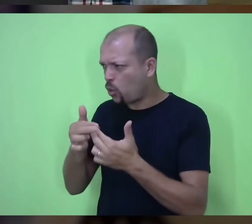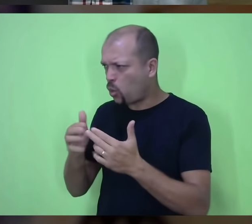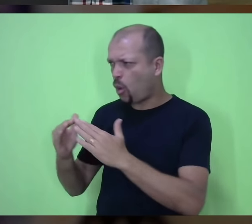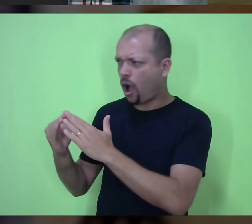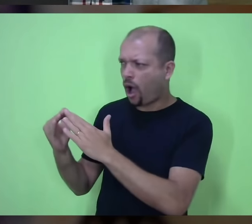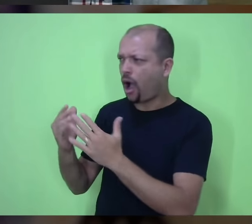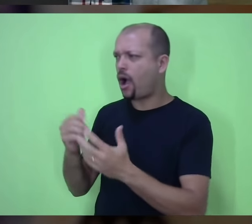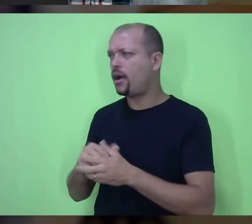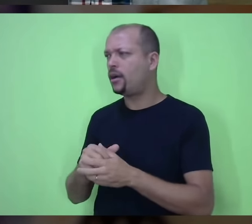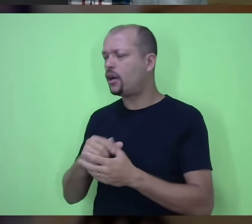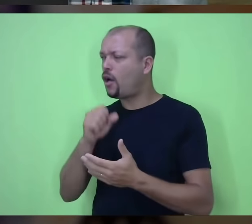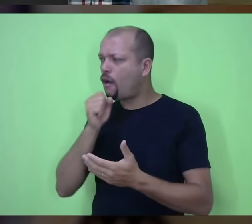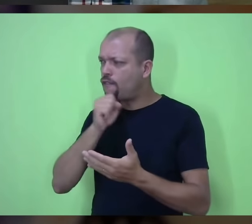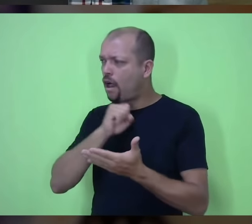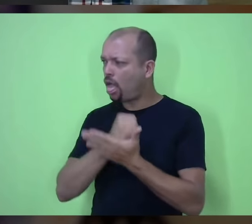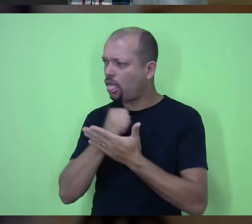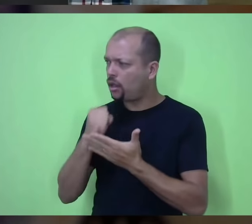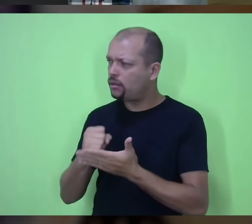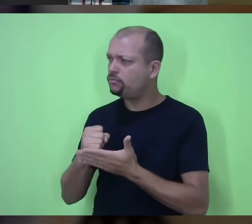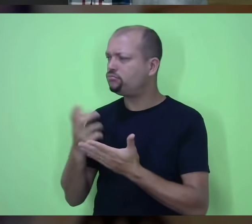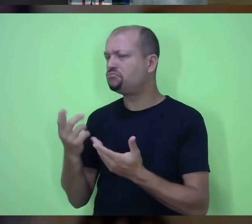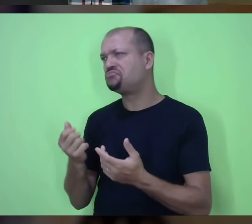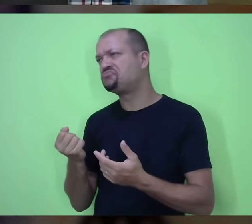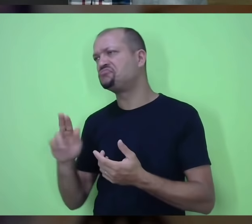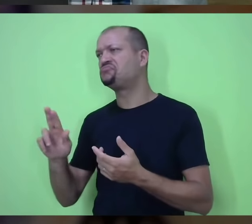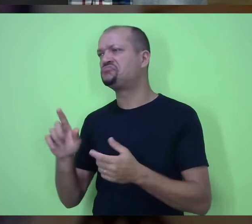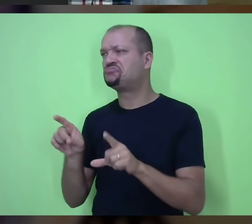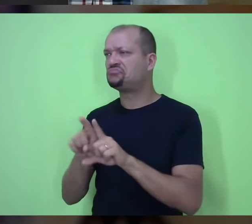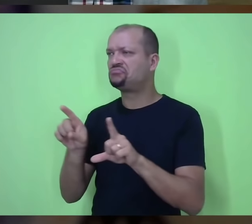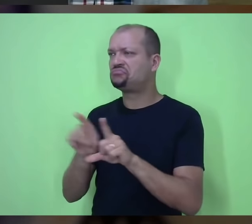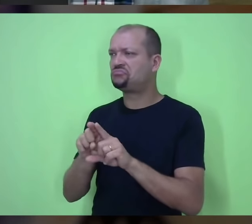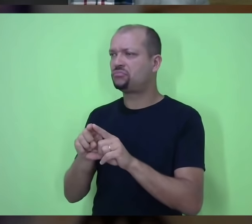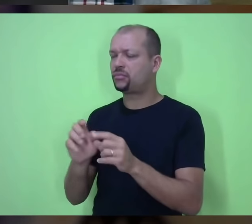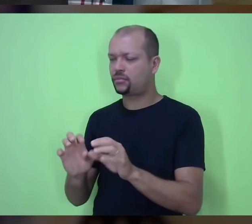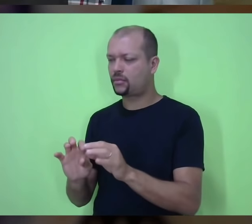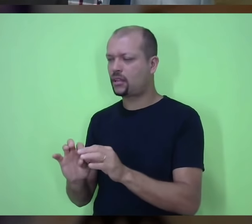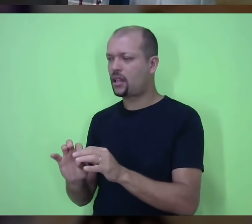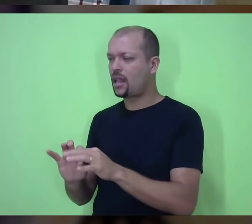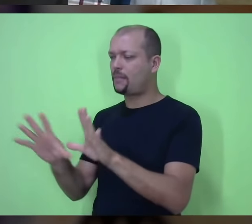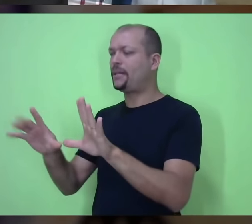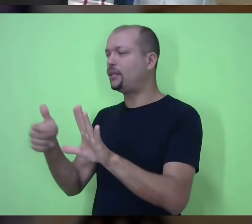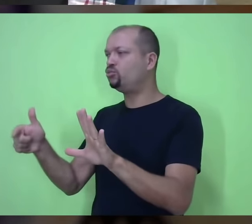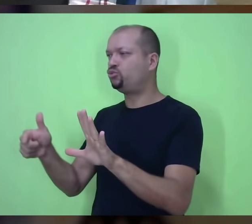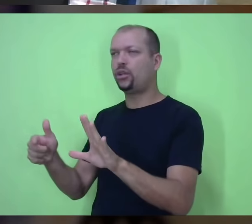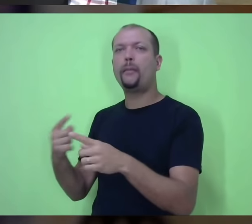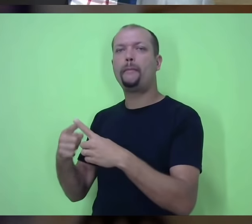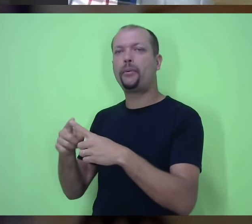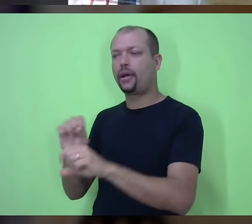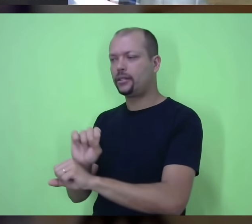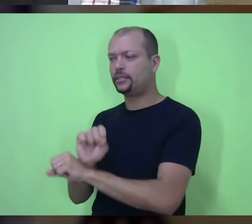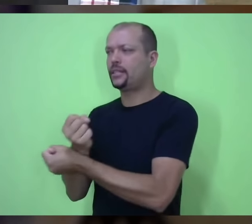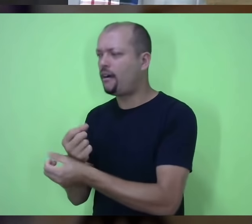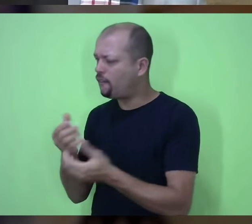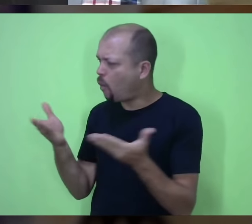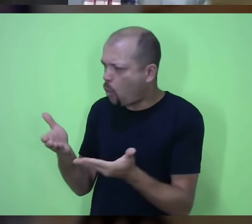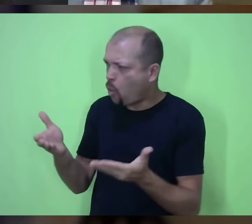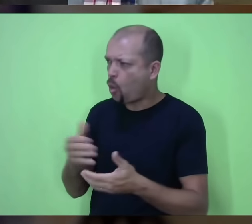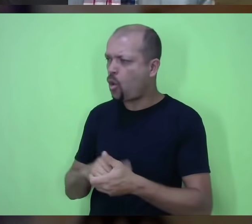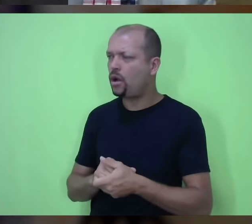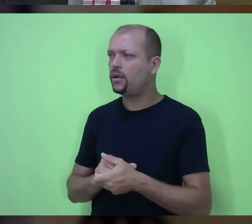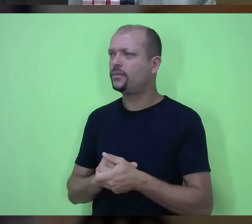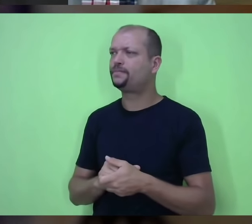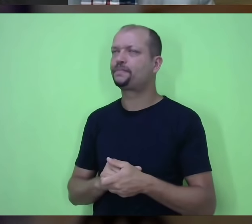propriedade no Antigo Testamento, ou que ela mesma havia perdido sua liberdade por ter se tornado escrava? E qual